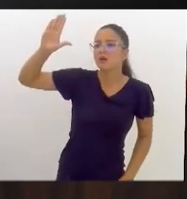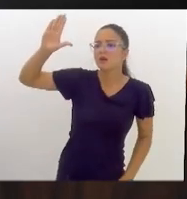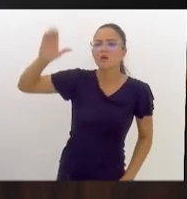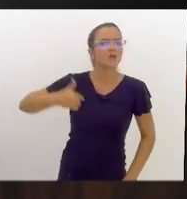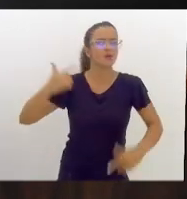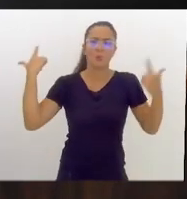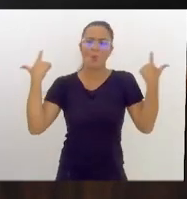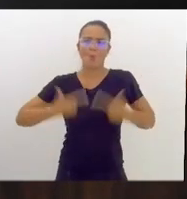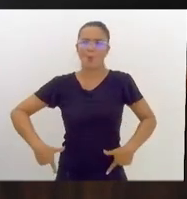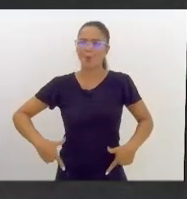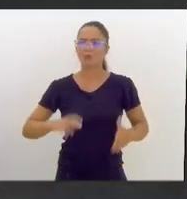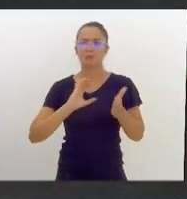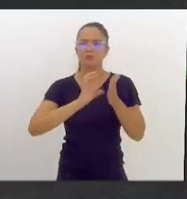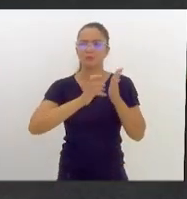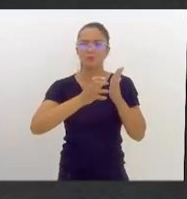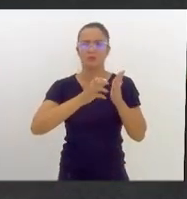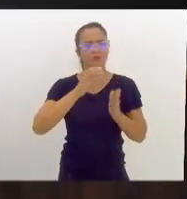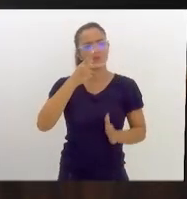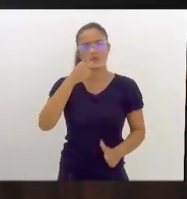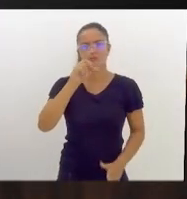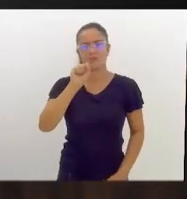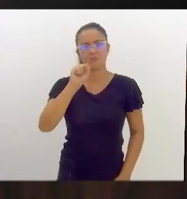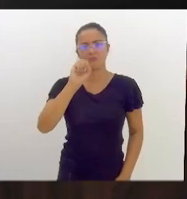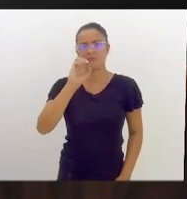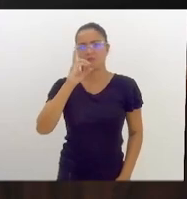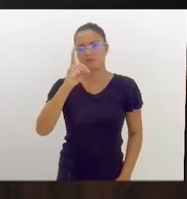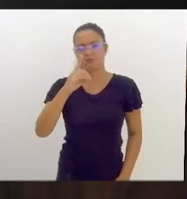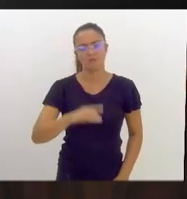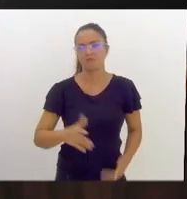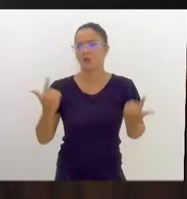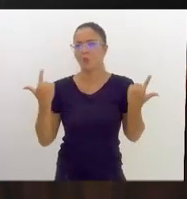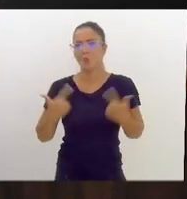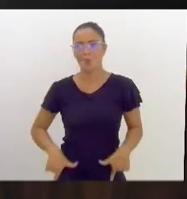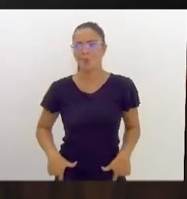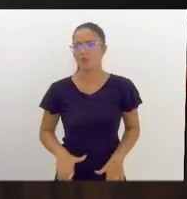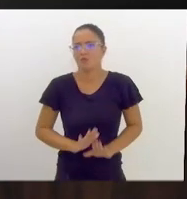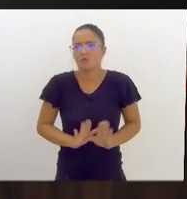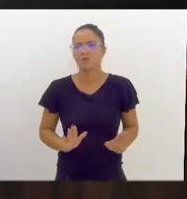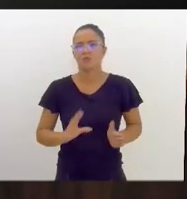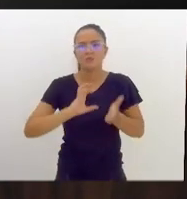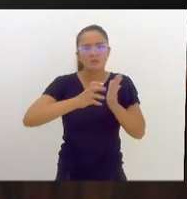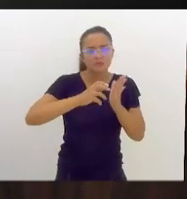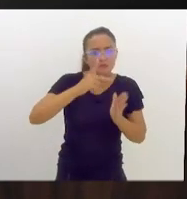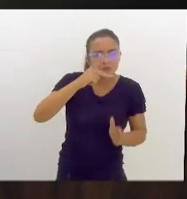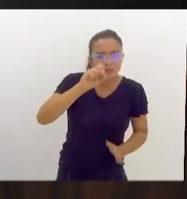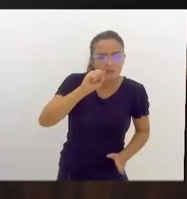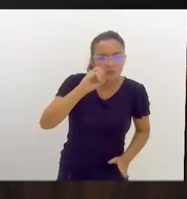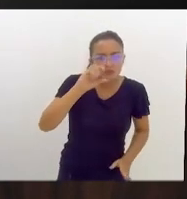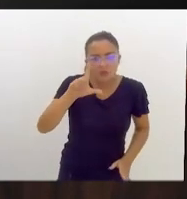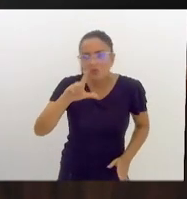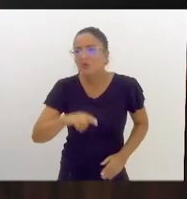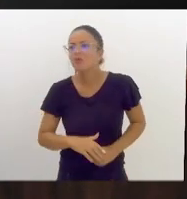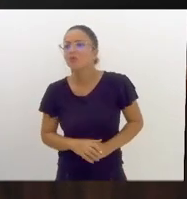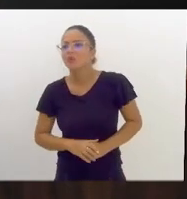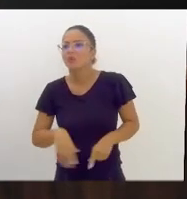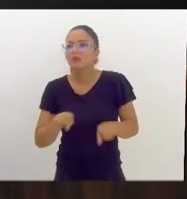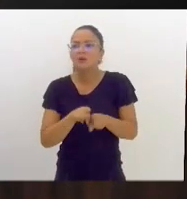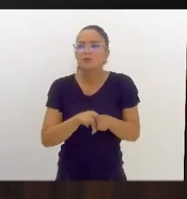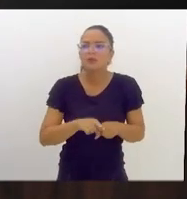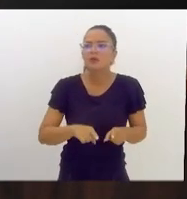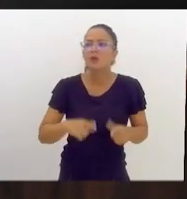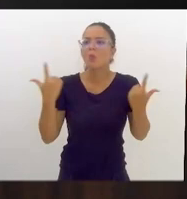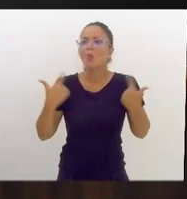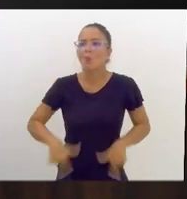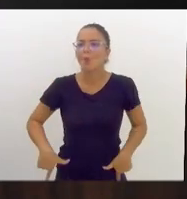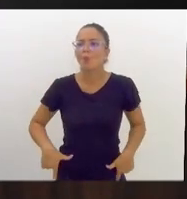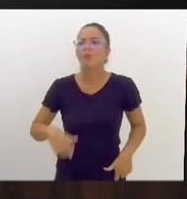bancada do PSB. Abstenção do PSD, abstenção da bancada do PSOL. Abstenção do deputado Luiz Paulo,